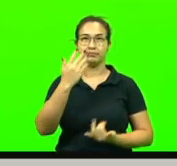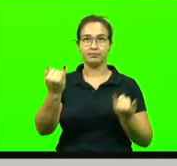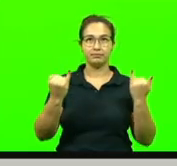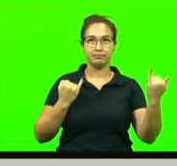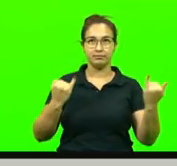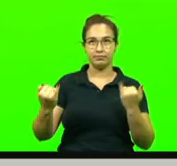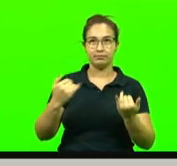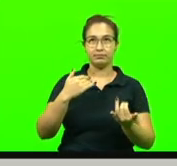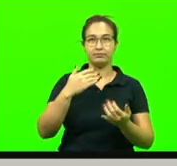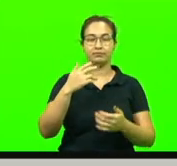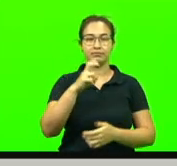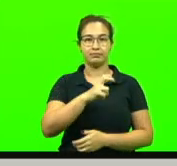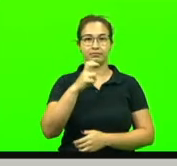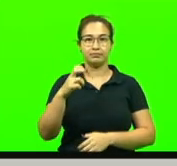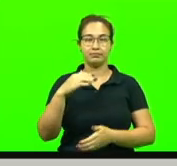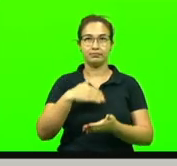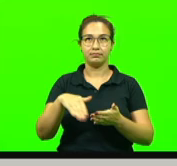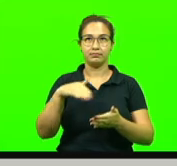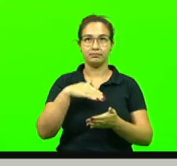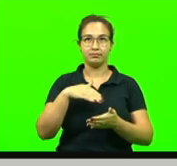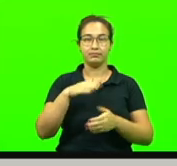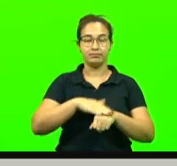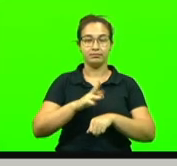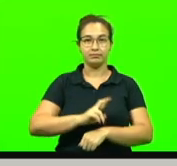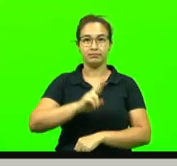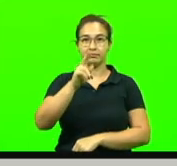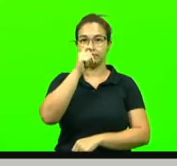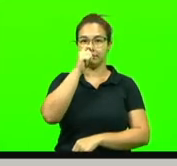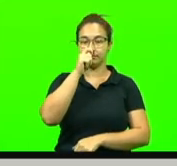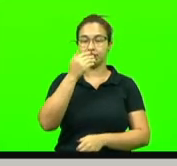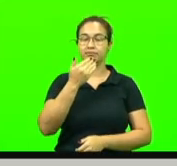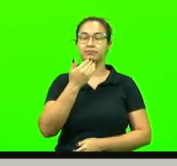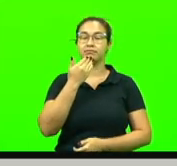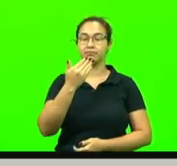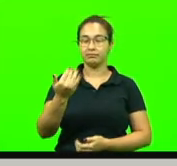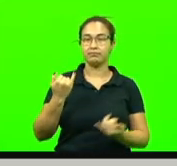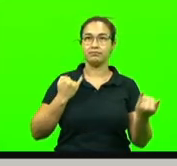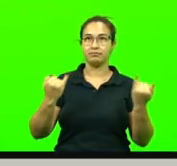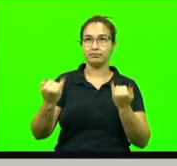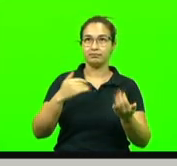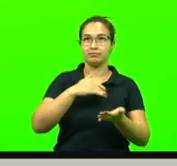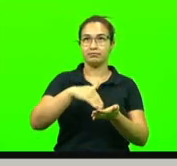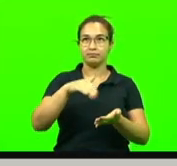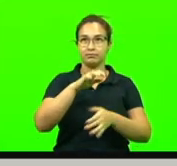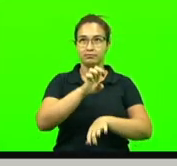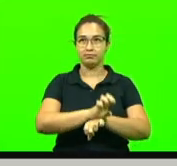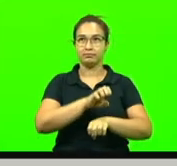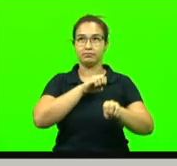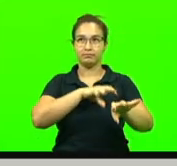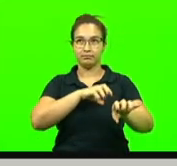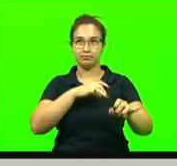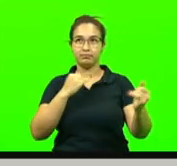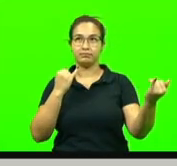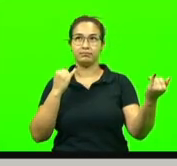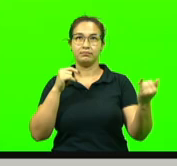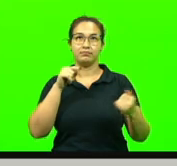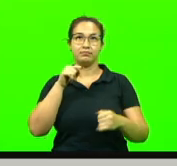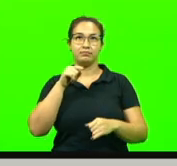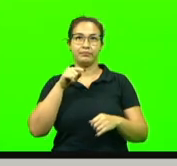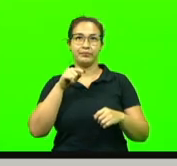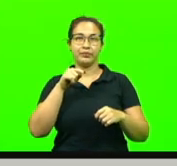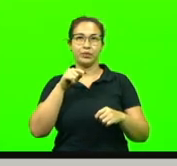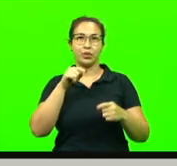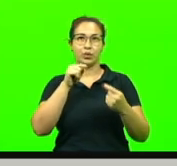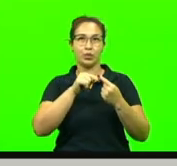informação 55. Deputado João Amin, solicitando ao secretário de Estado da Educação